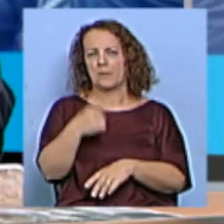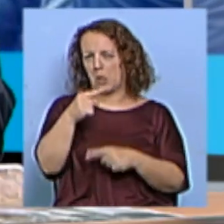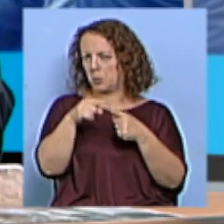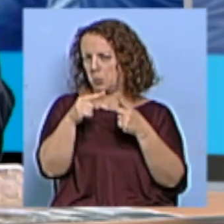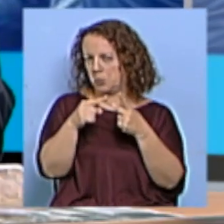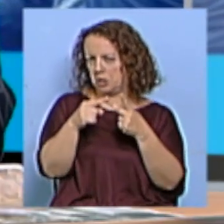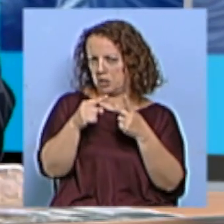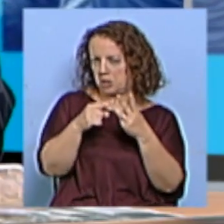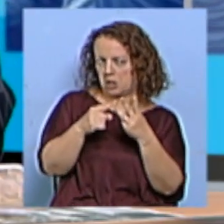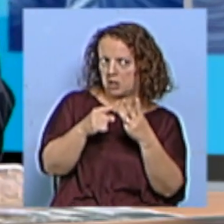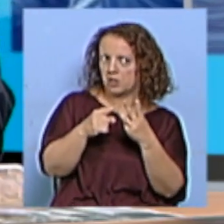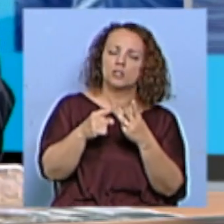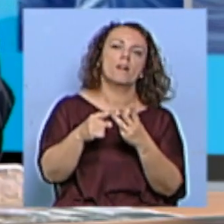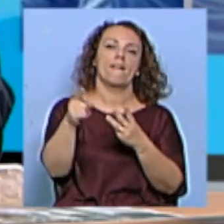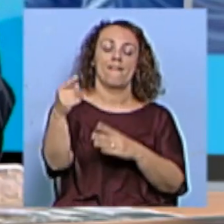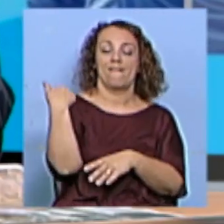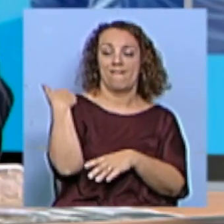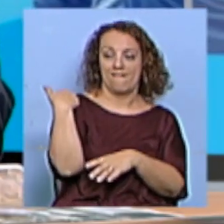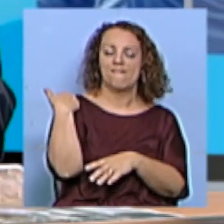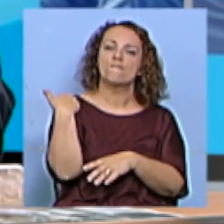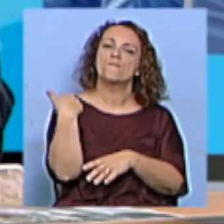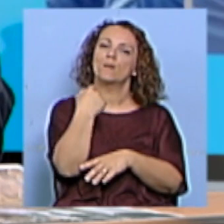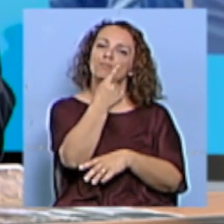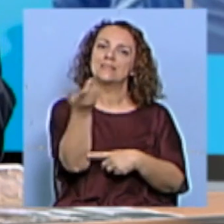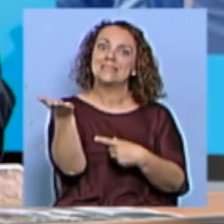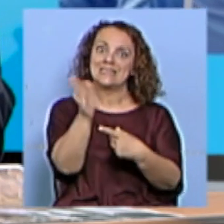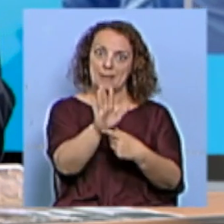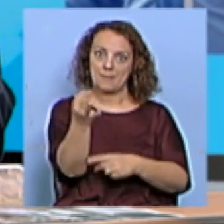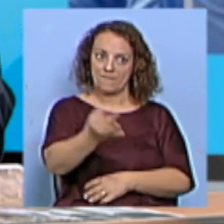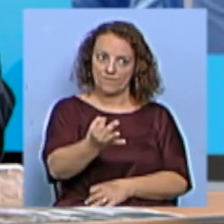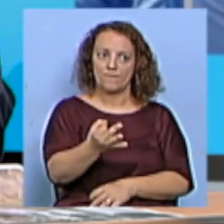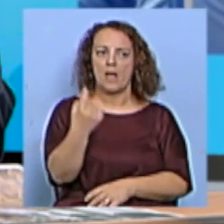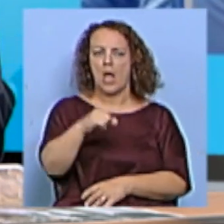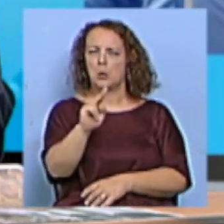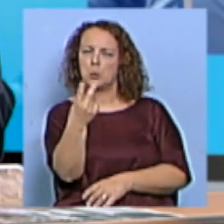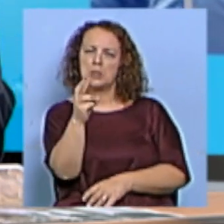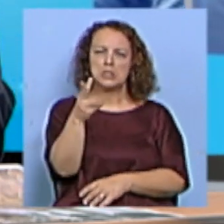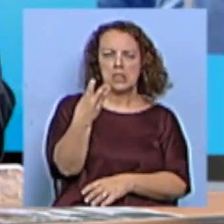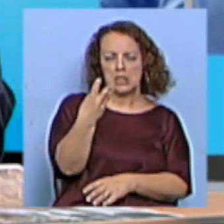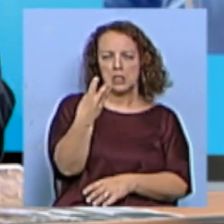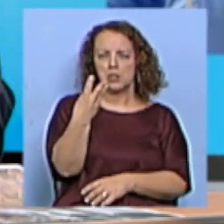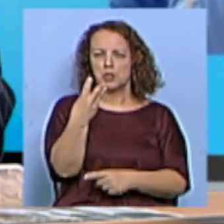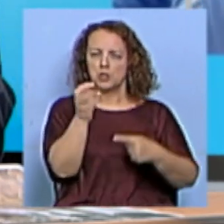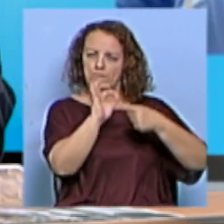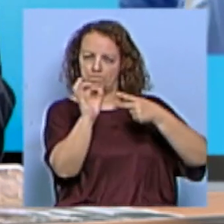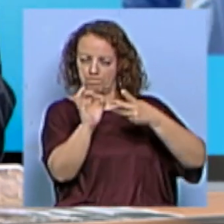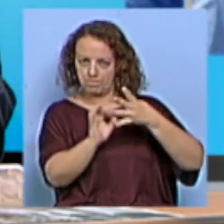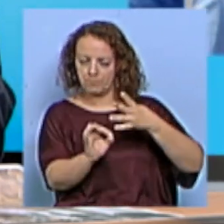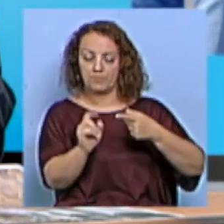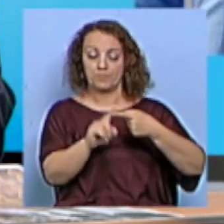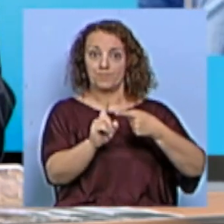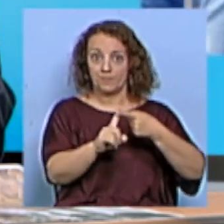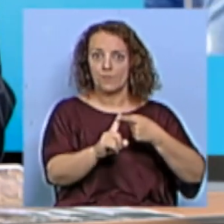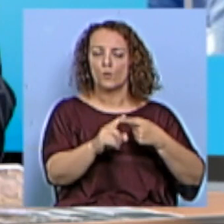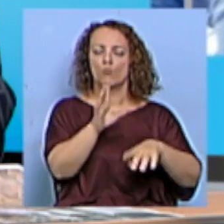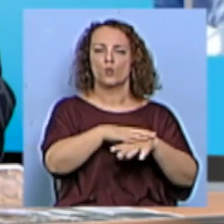e tivemos esta proposta para exemplificar, 2 ou 3 questões. Uma delas tem a ver com os